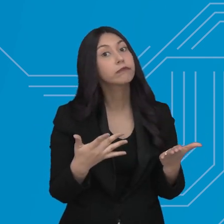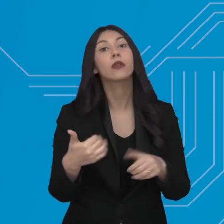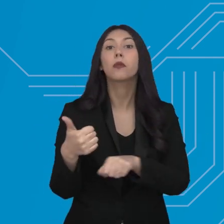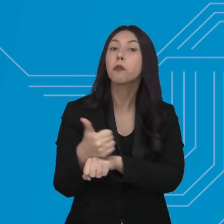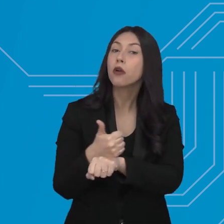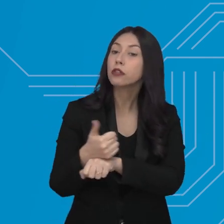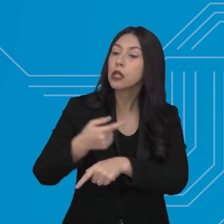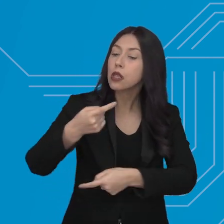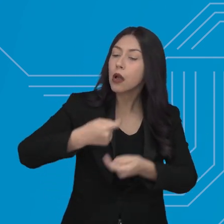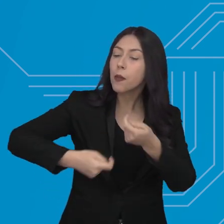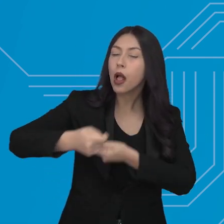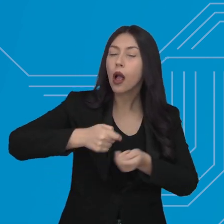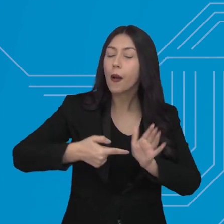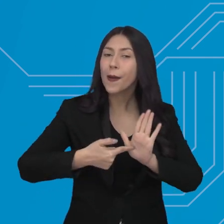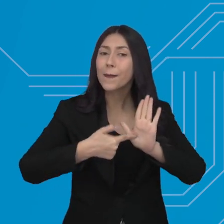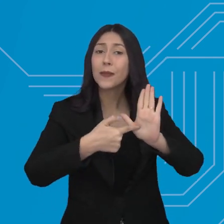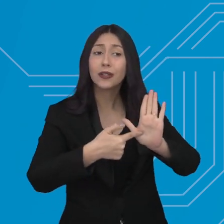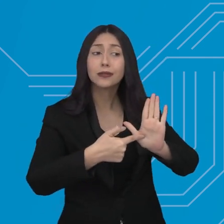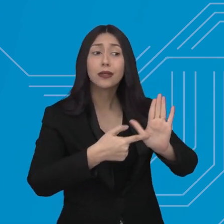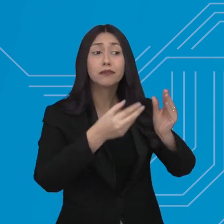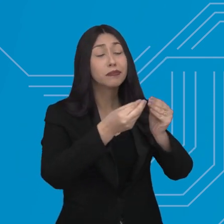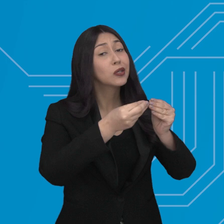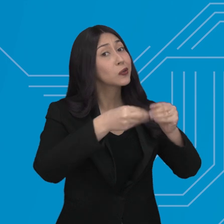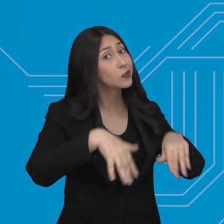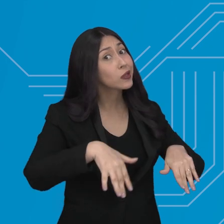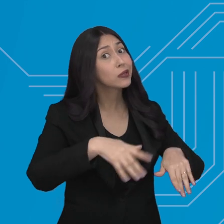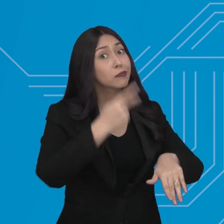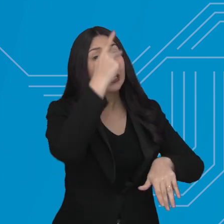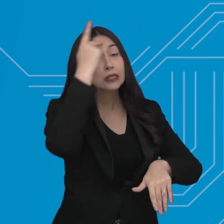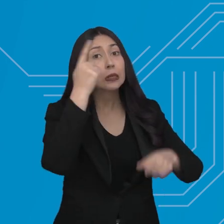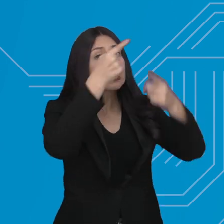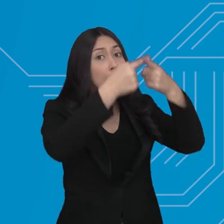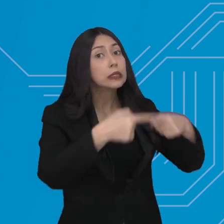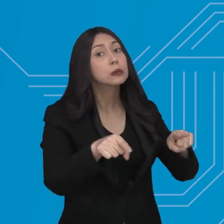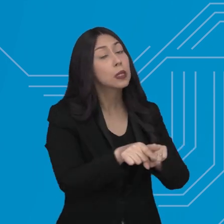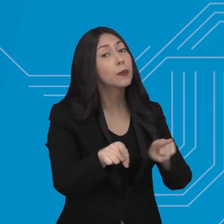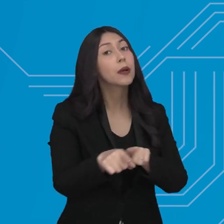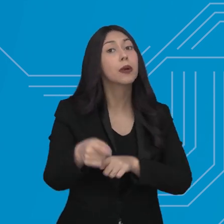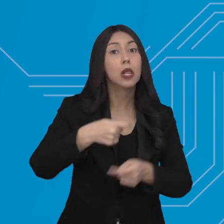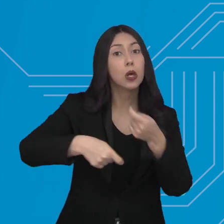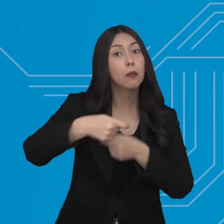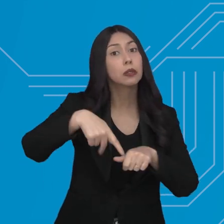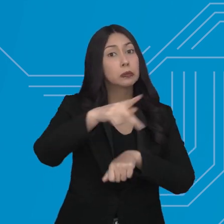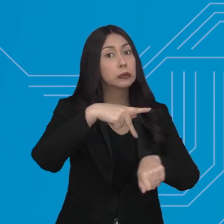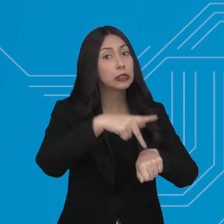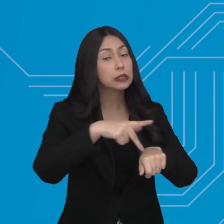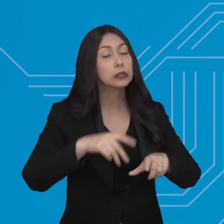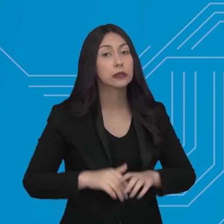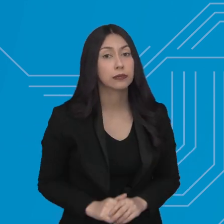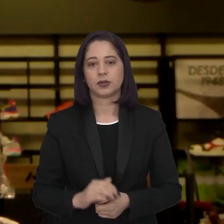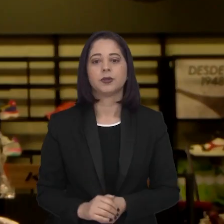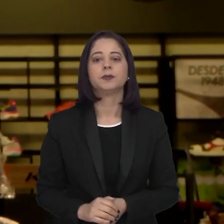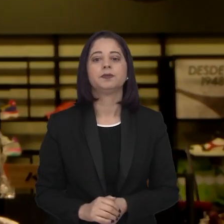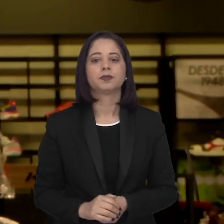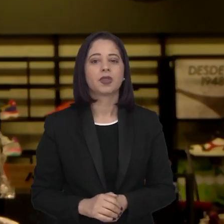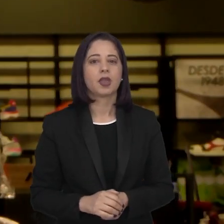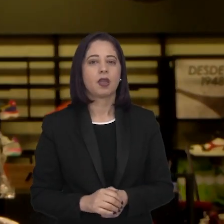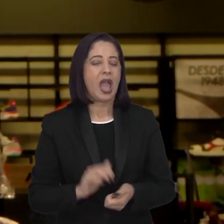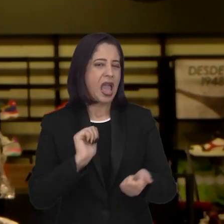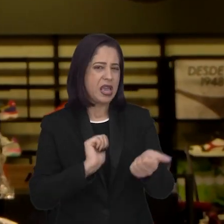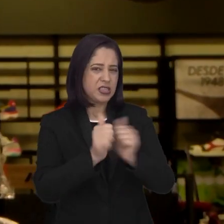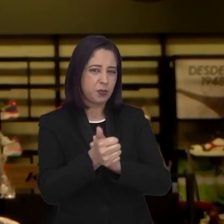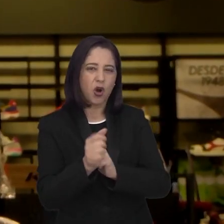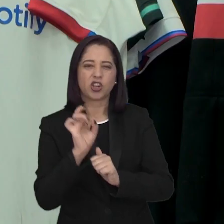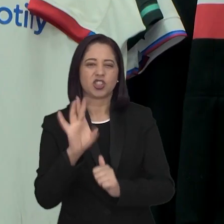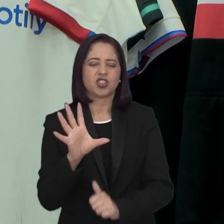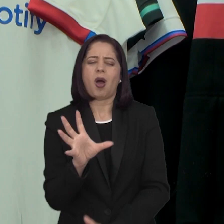período. Para economistas, isso pode representar prejuízos para quem aposta e até para a economia do país. Agora, acompanhar